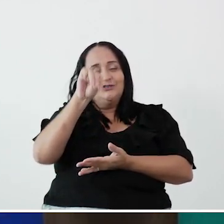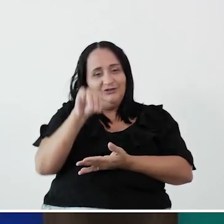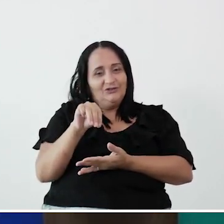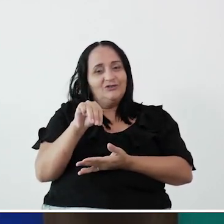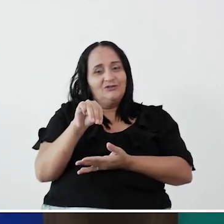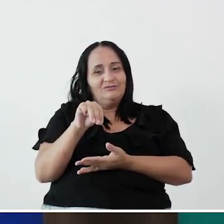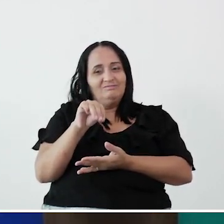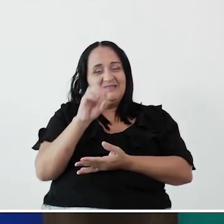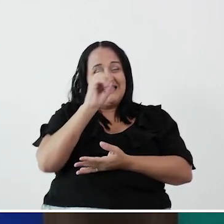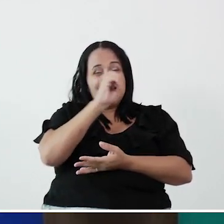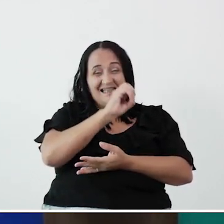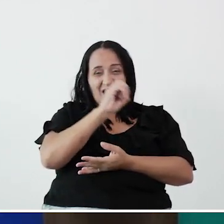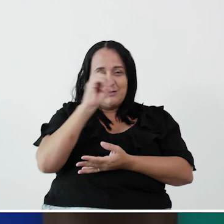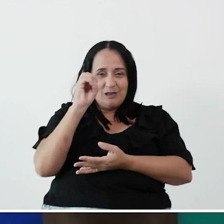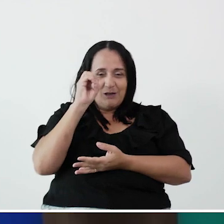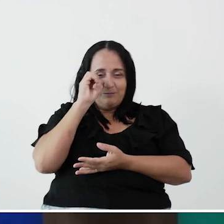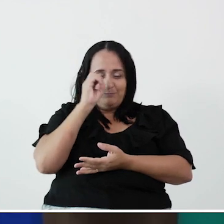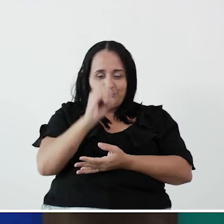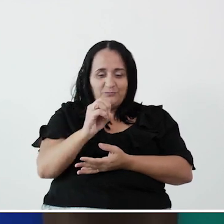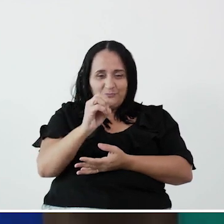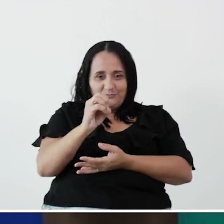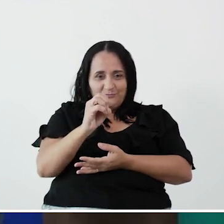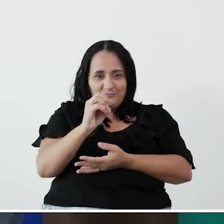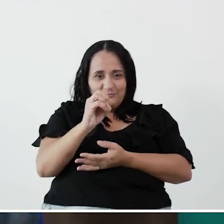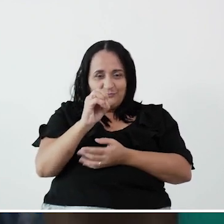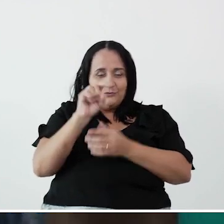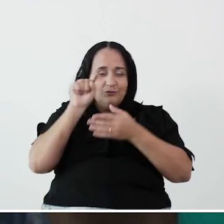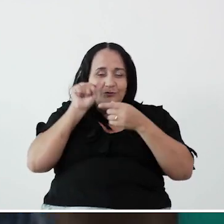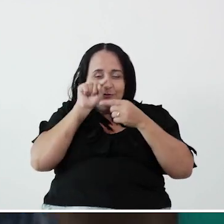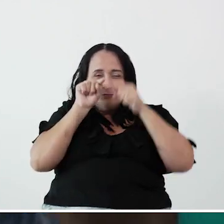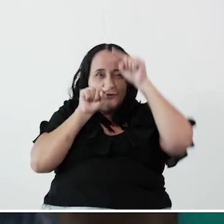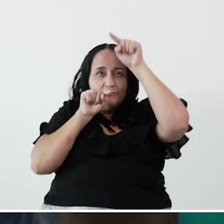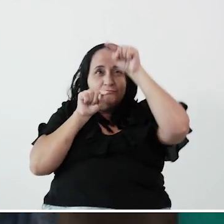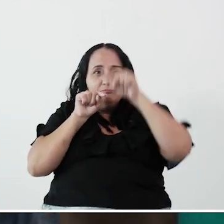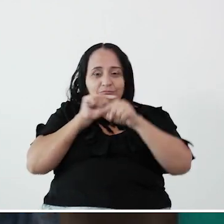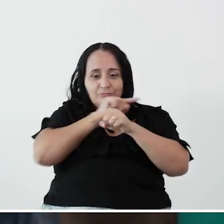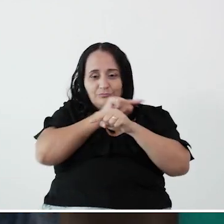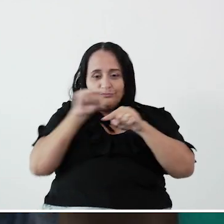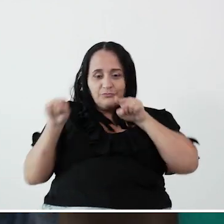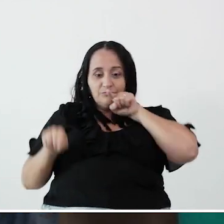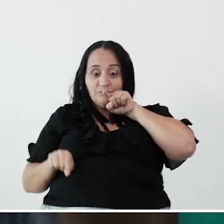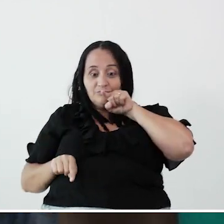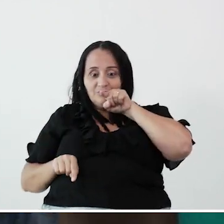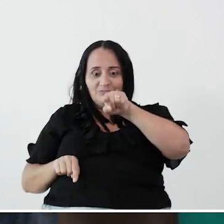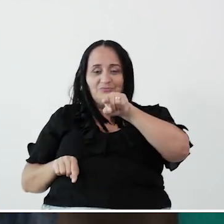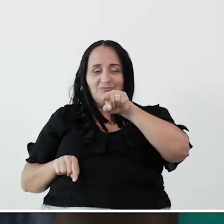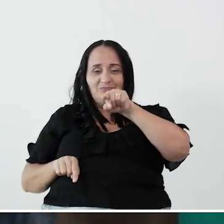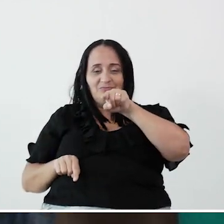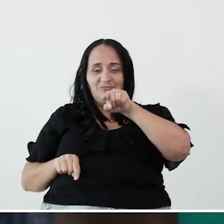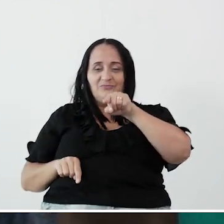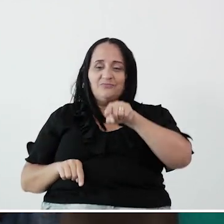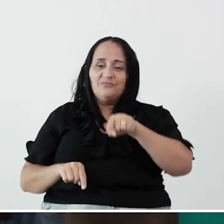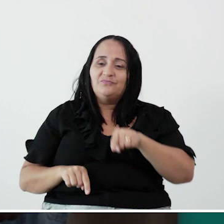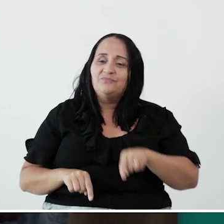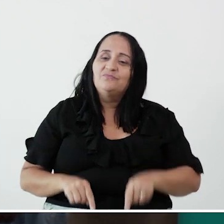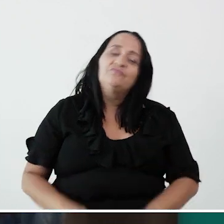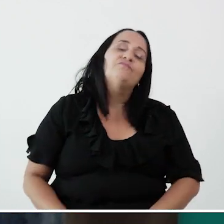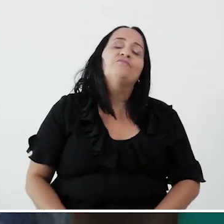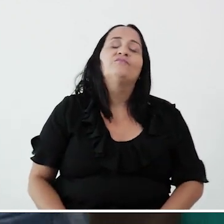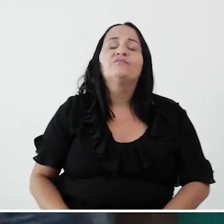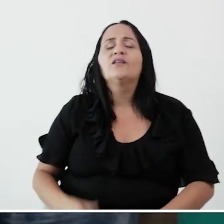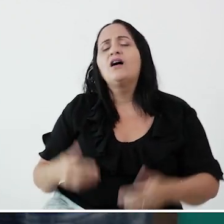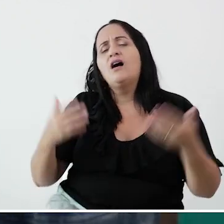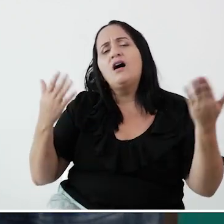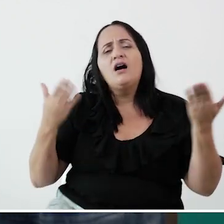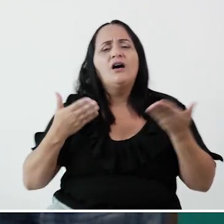0, 0. Ok, perfeito. E o ponto E que tem coordenadas x, 1 e